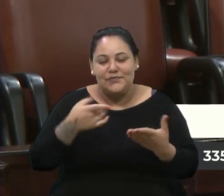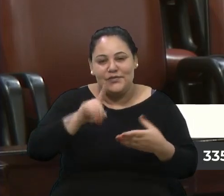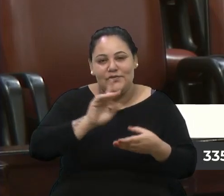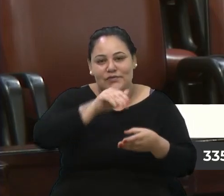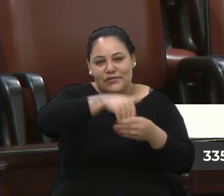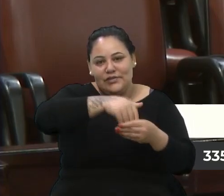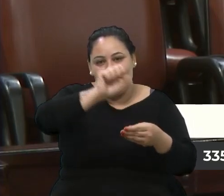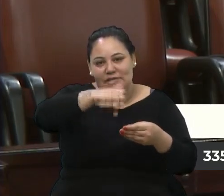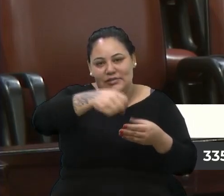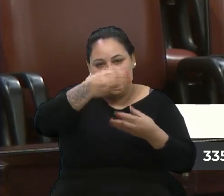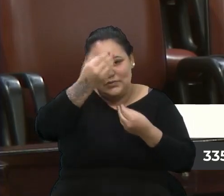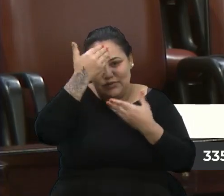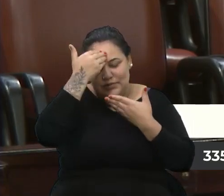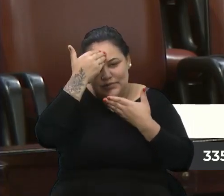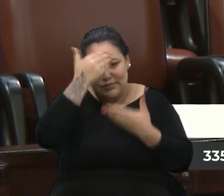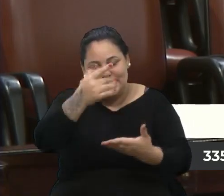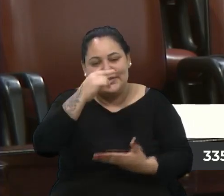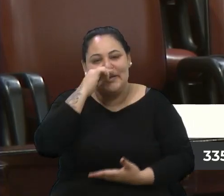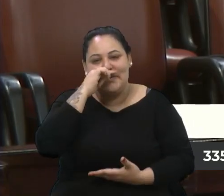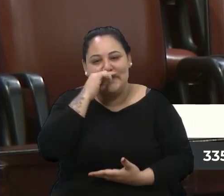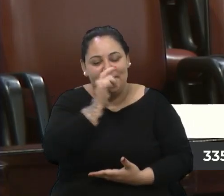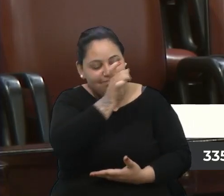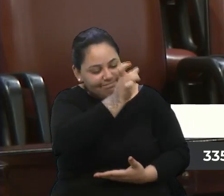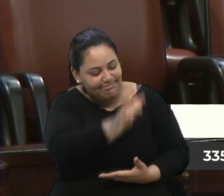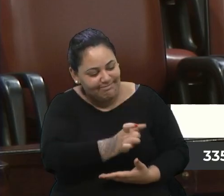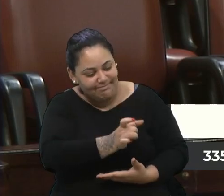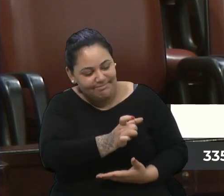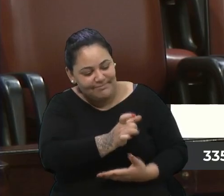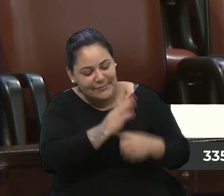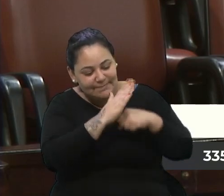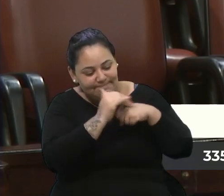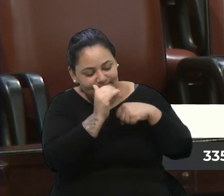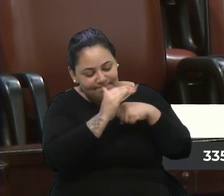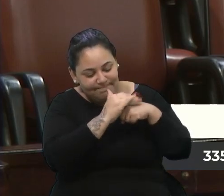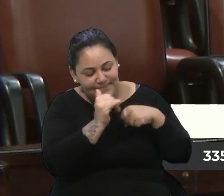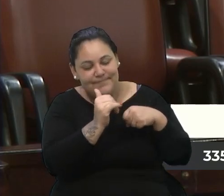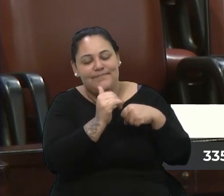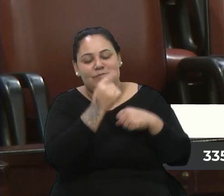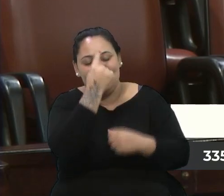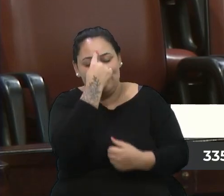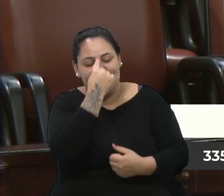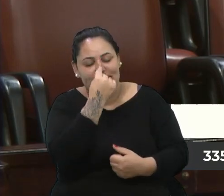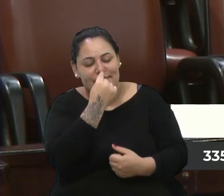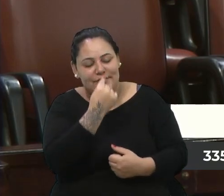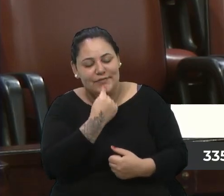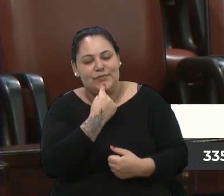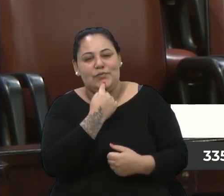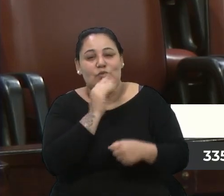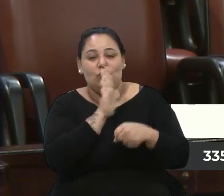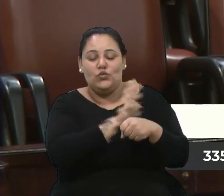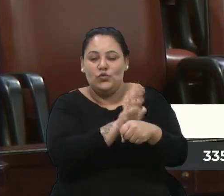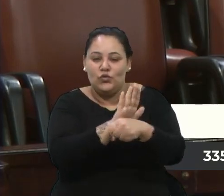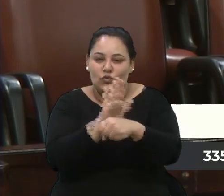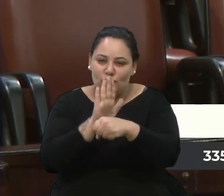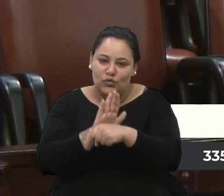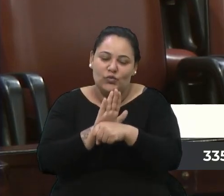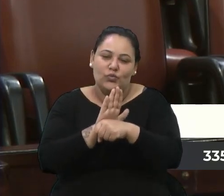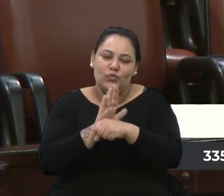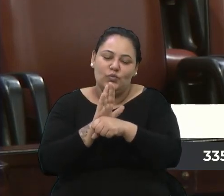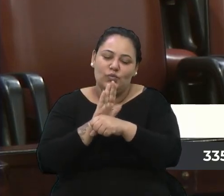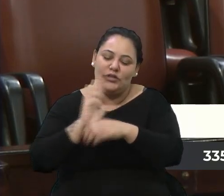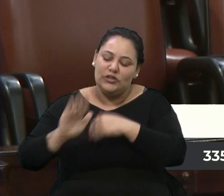E obrigado, Sartori, por ser essa pessoa tão querida, essa pessoa que levou a Caxias do Sul a